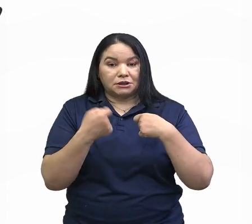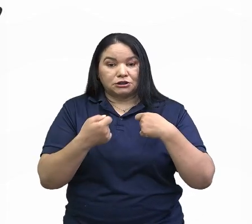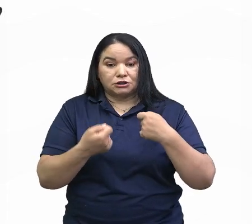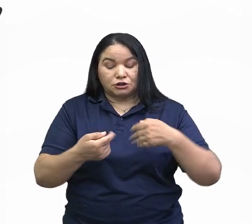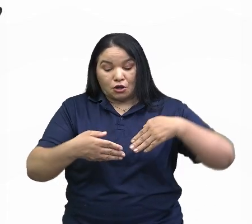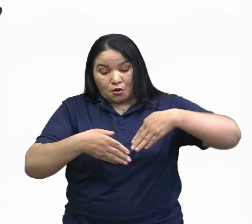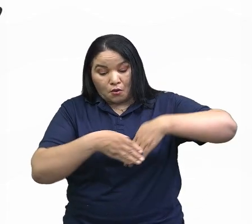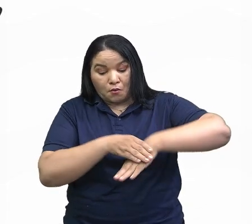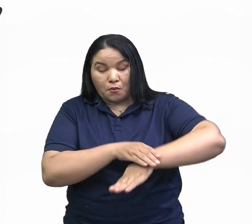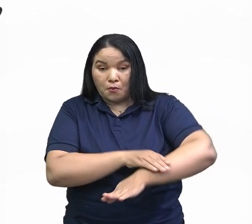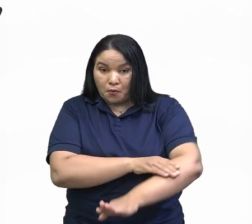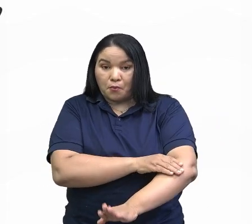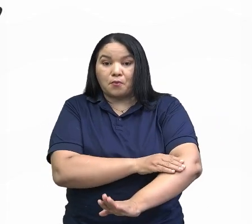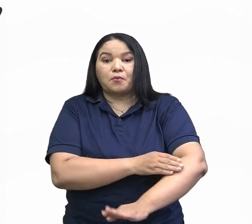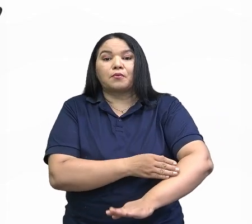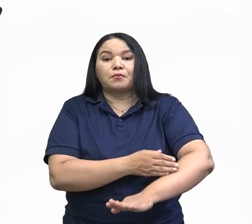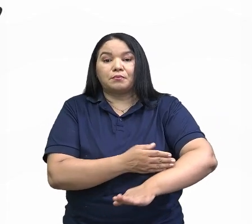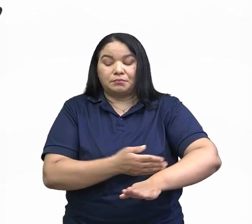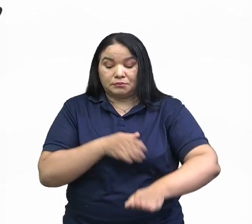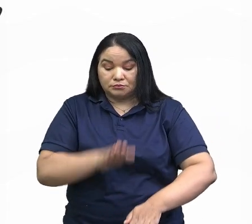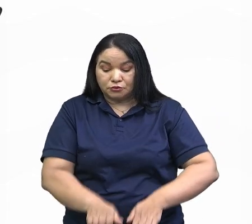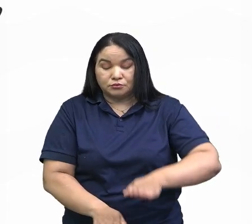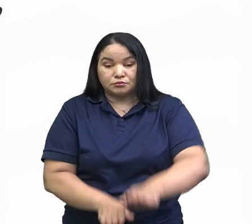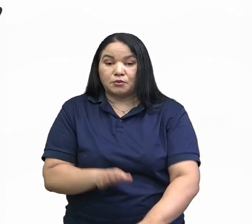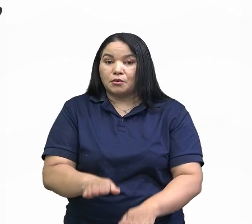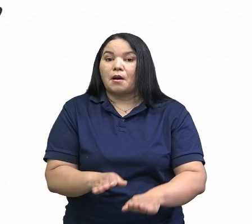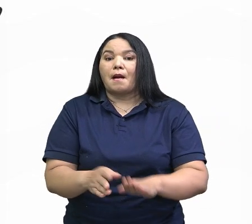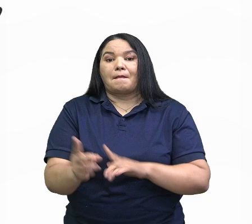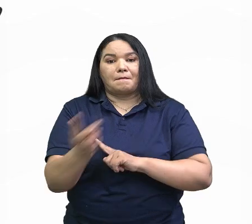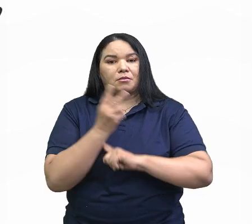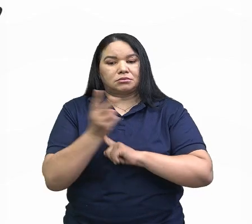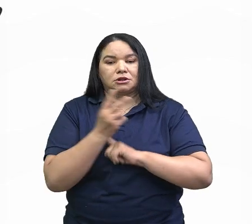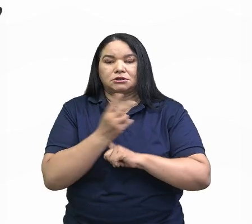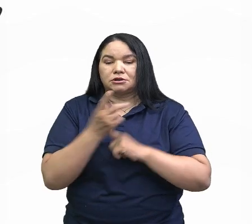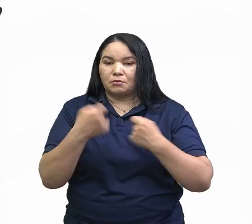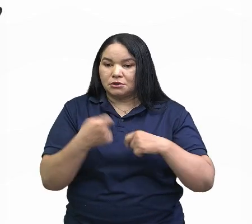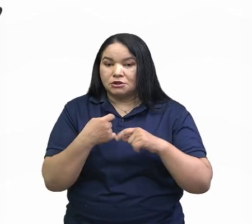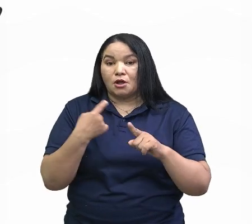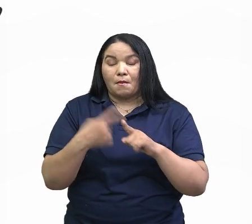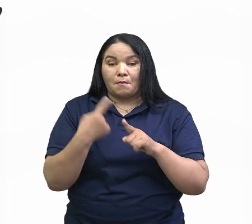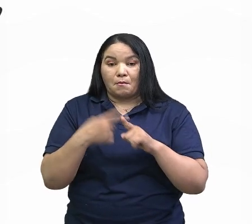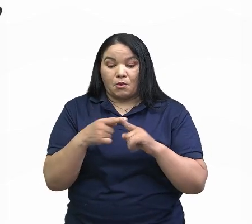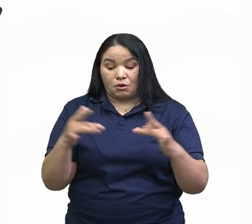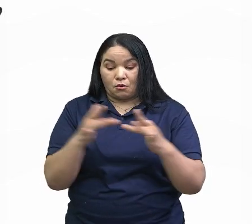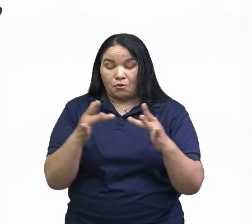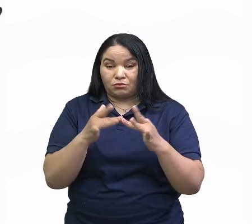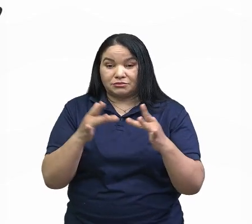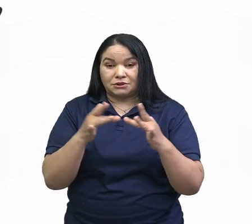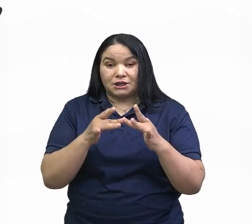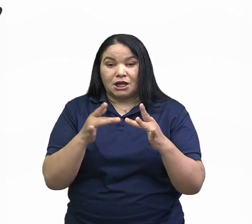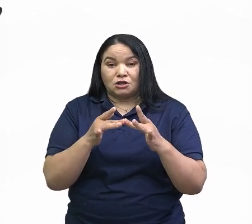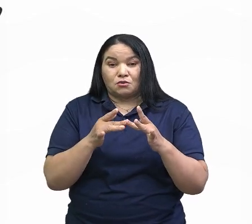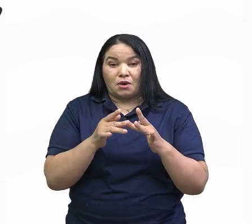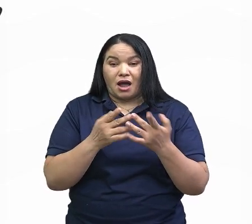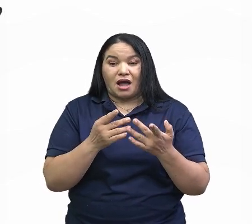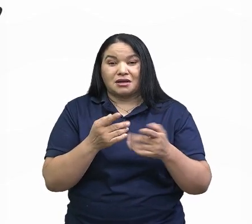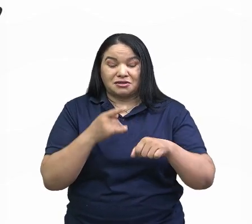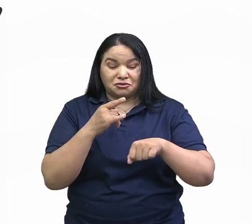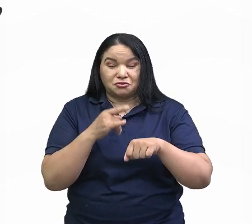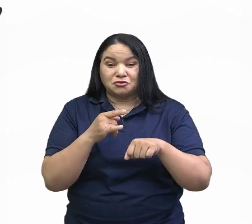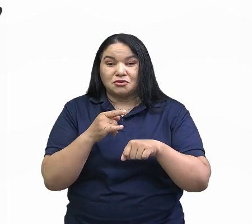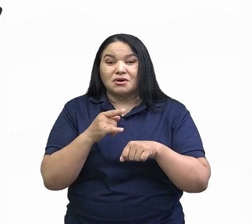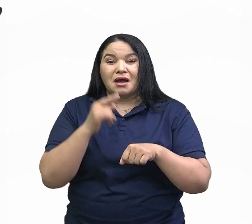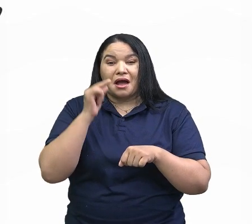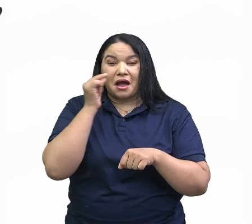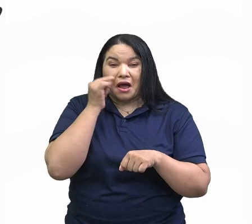bota, proteja-se, né, para você não ter o contato ali com a urina do rato, né, que às vezes está presente ali nos lixos,